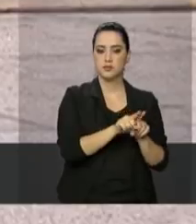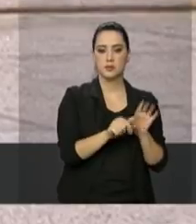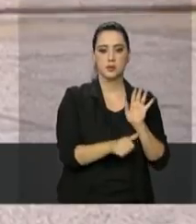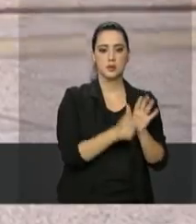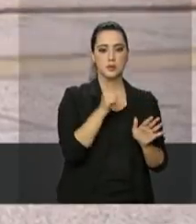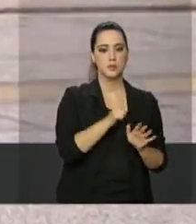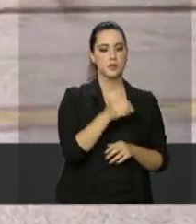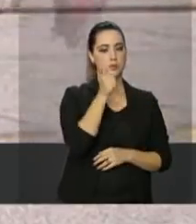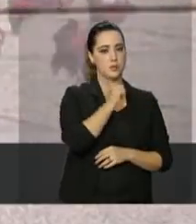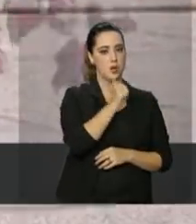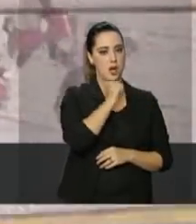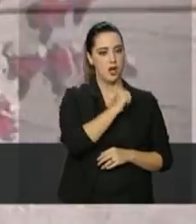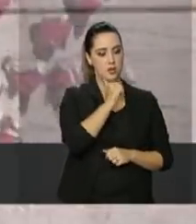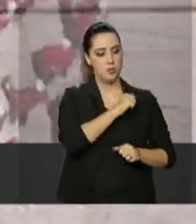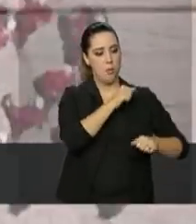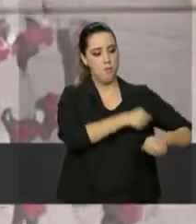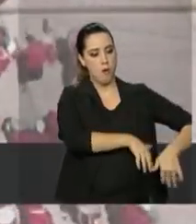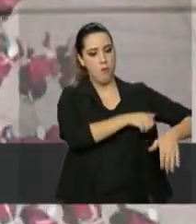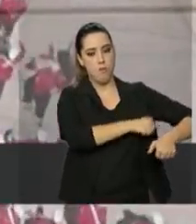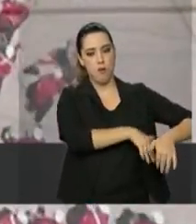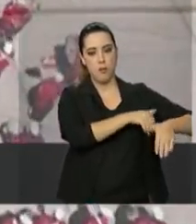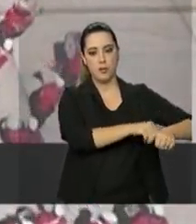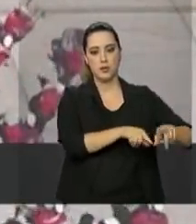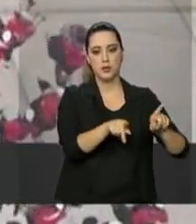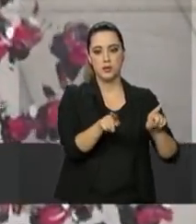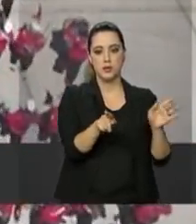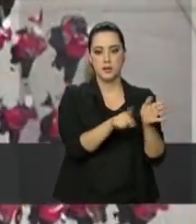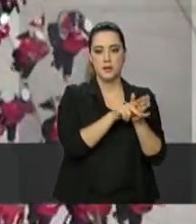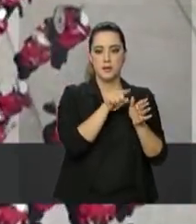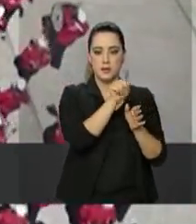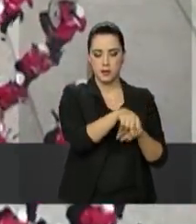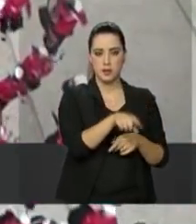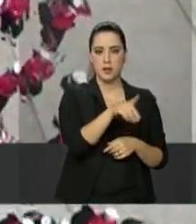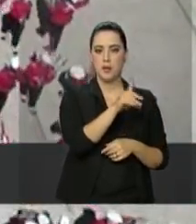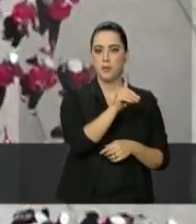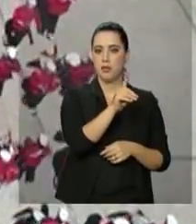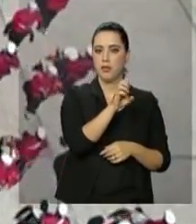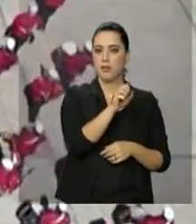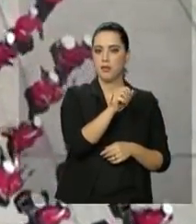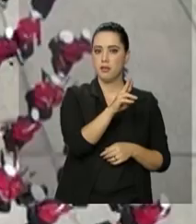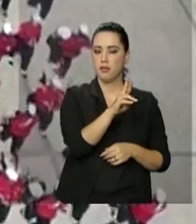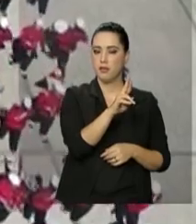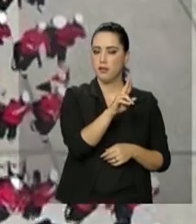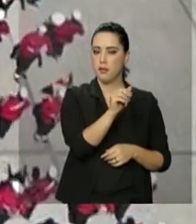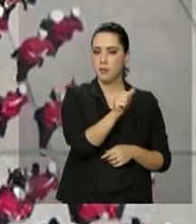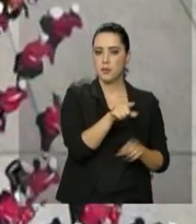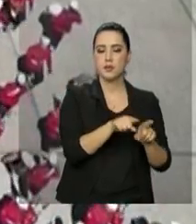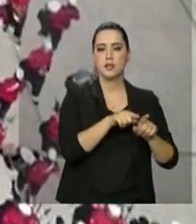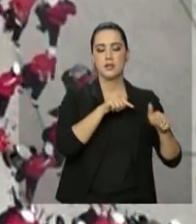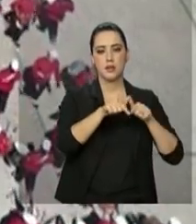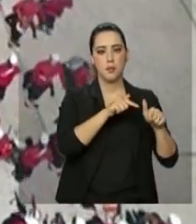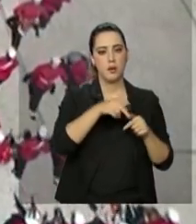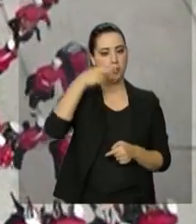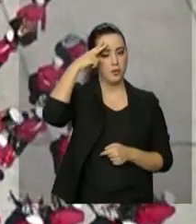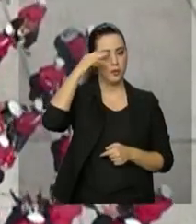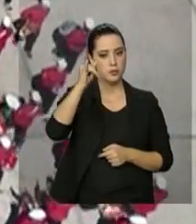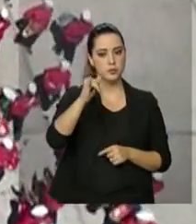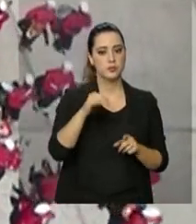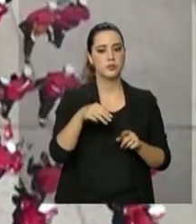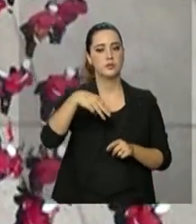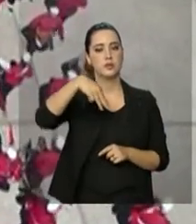primeira combatente da Marinha, que é do Corpo de Fuzileiros Navais, a tenente Débora, que participou da missão de Paz no Haiti, na